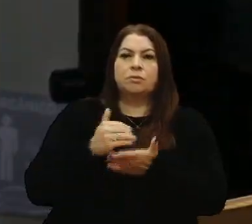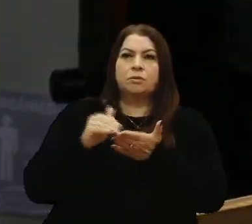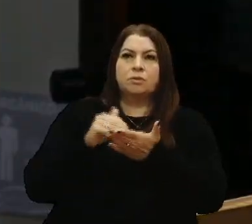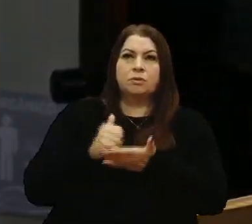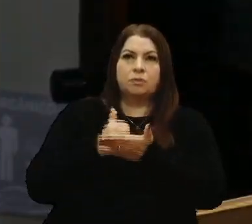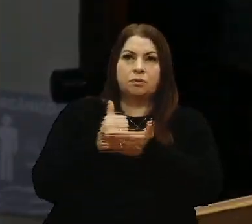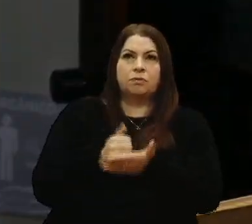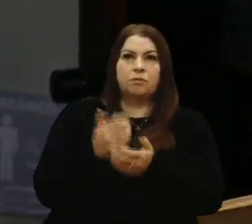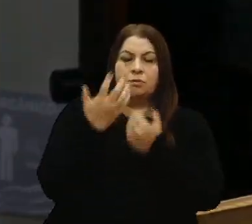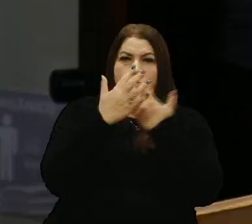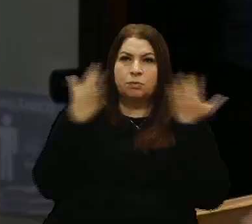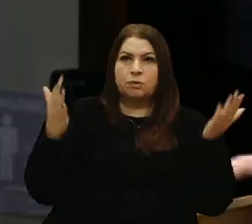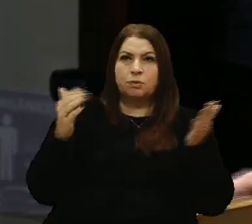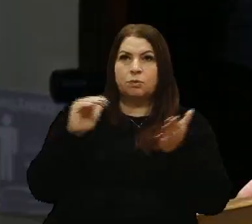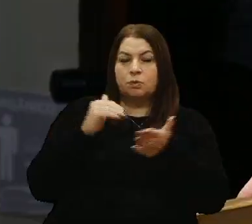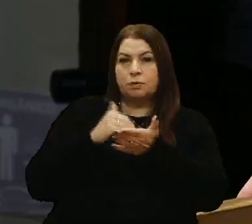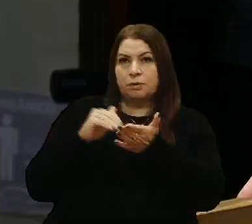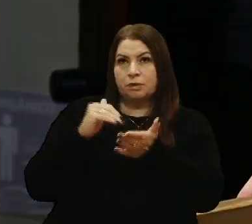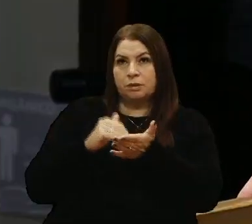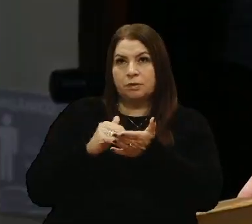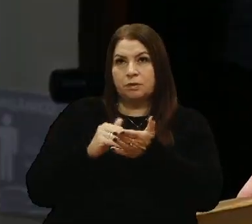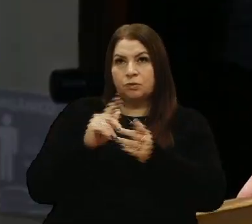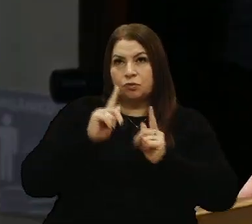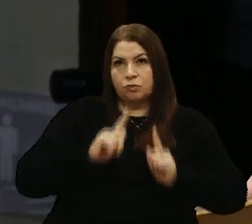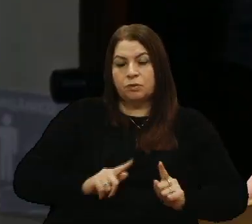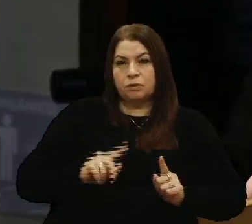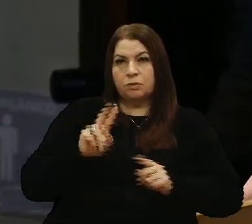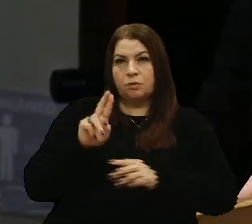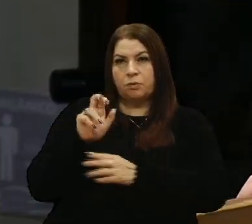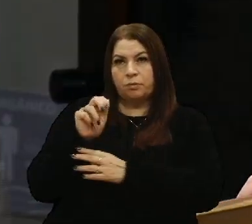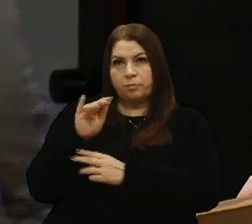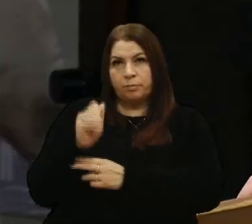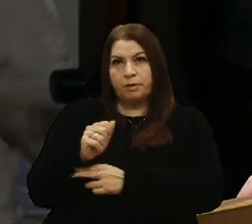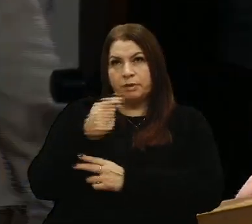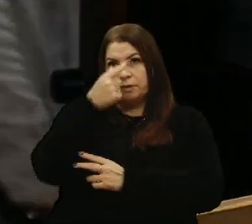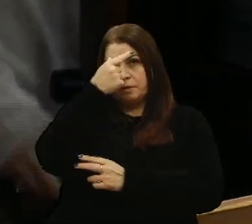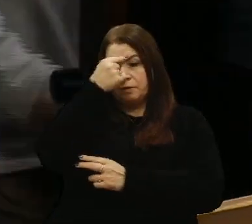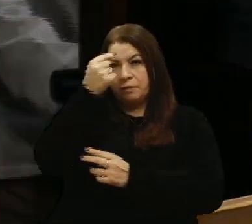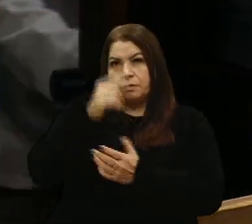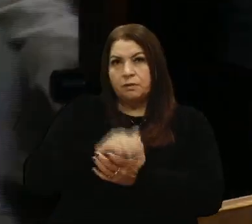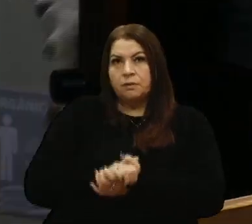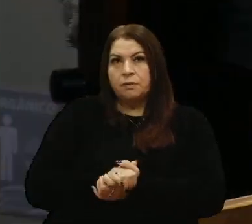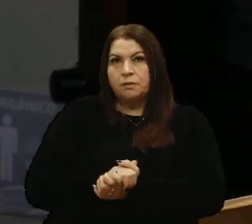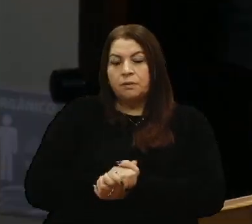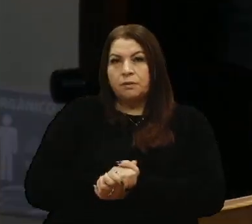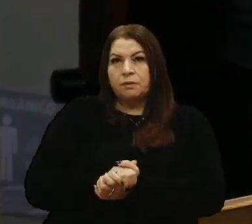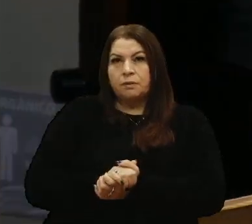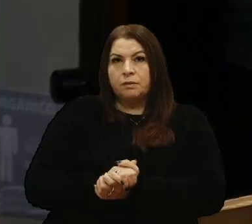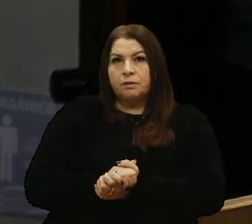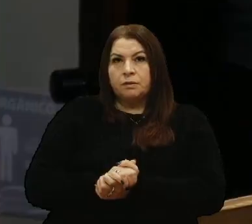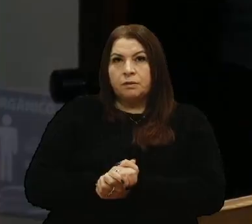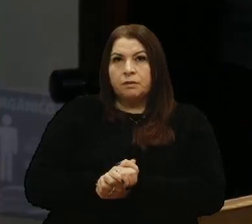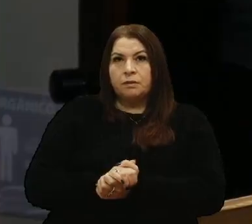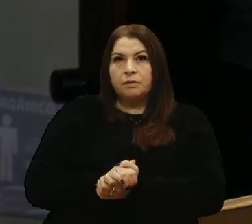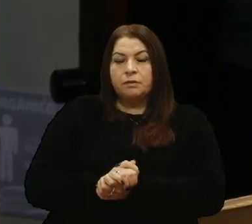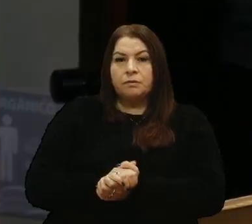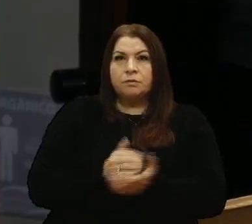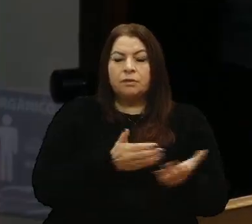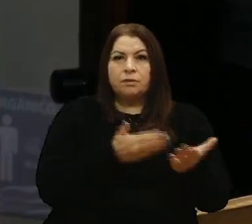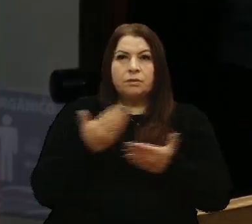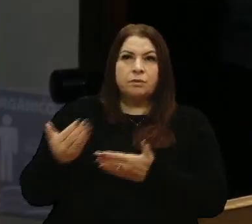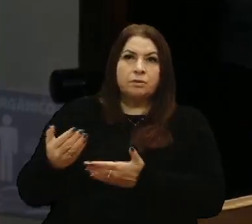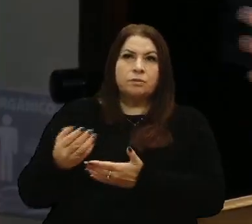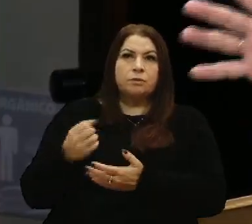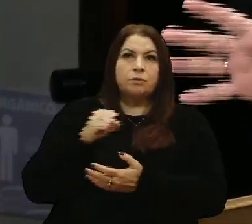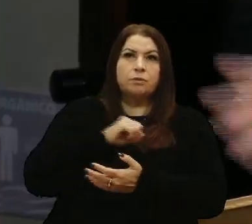Meio Ambiente e também o secretário de Gestão Urbana, Rodrigo Weber. Então, eu convido o senhor e a senhora de